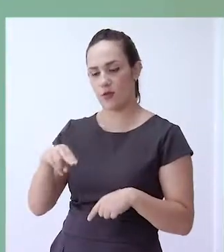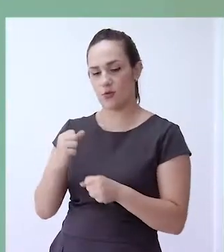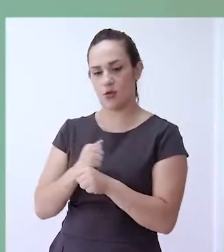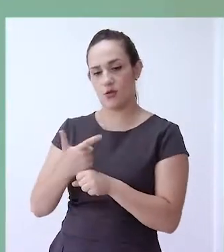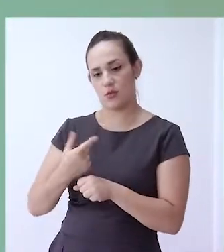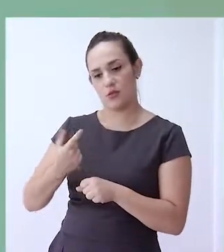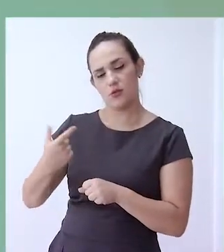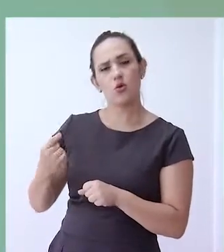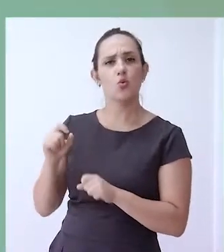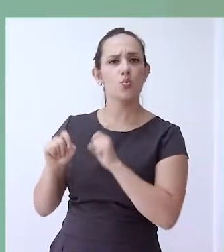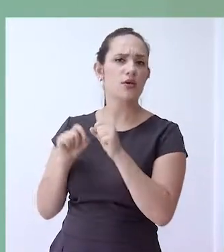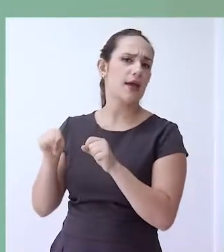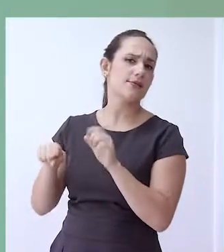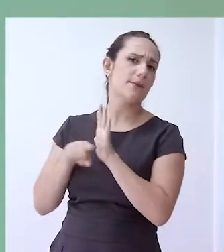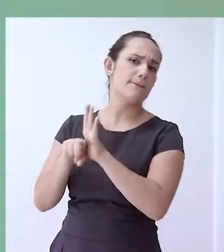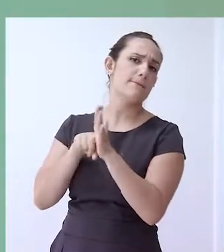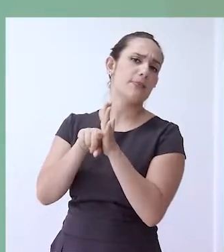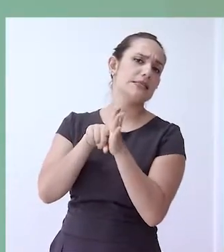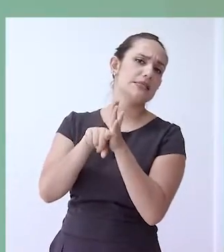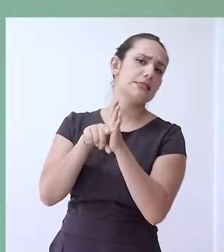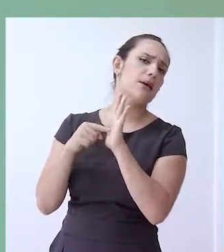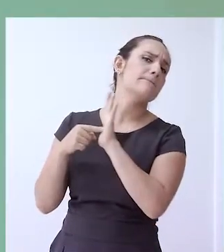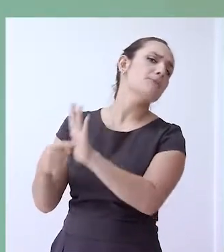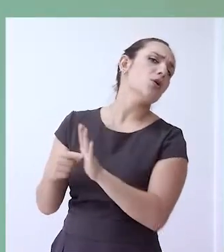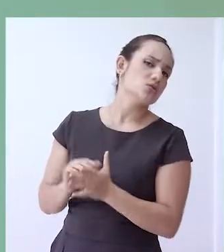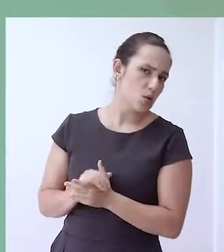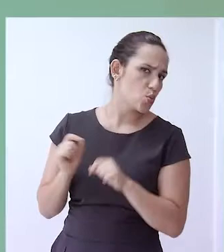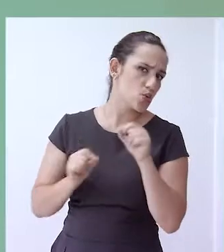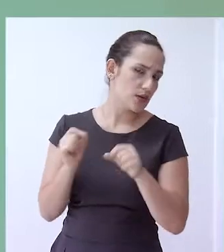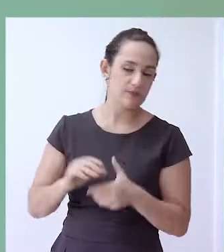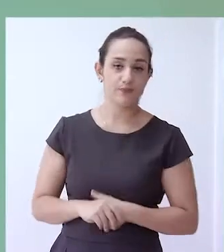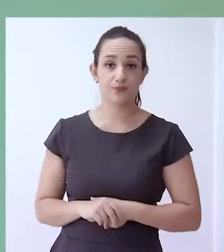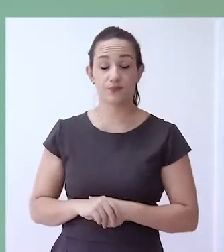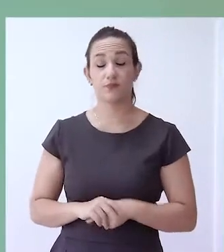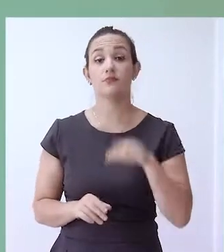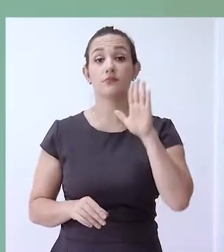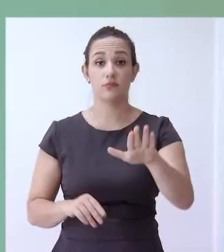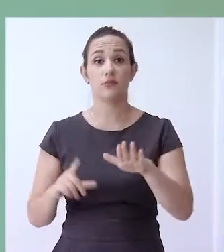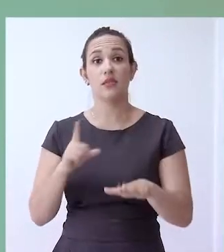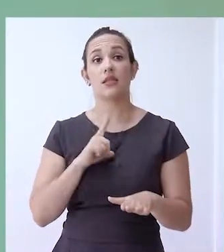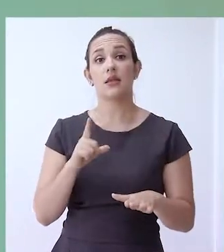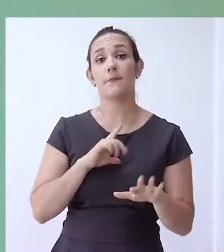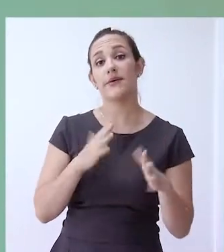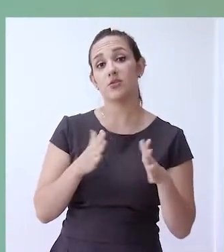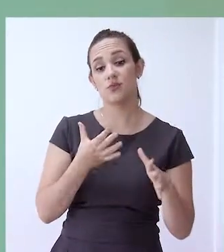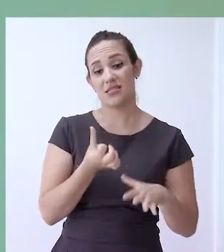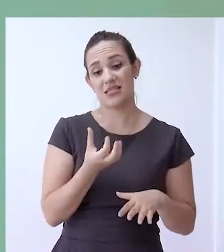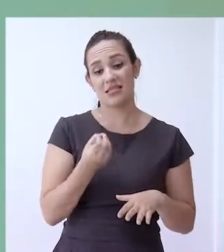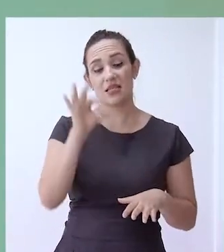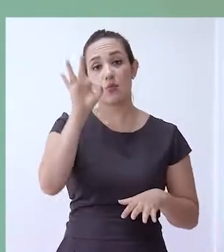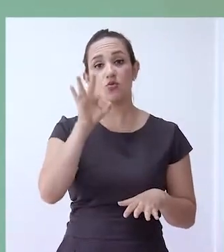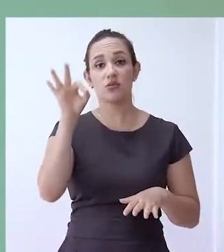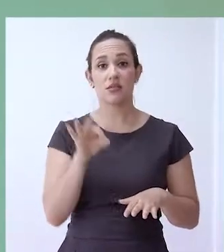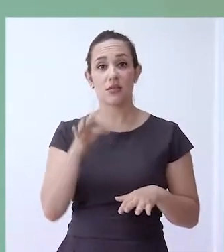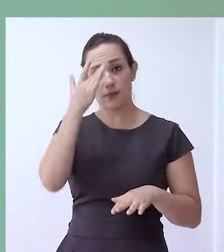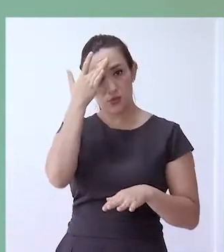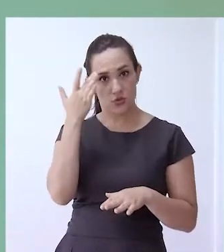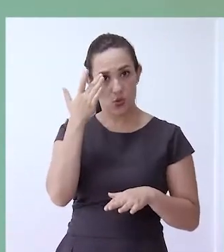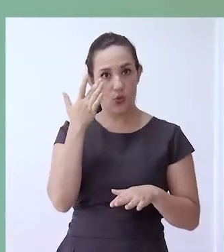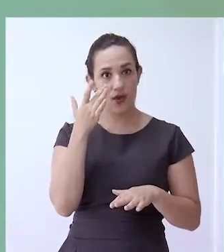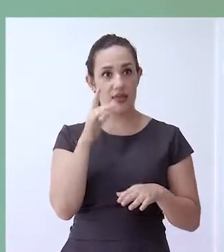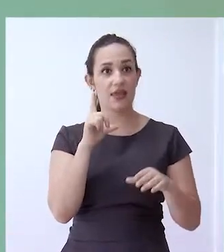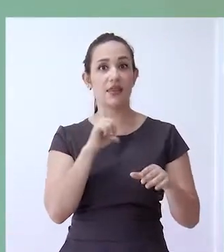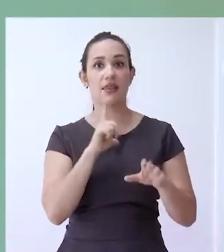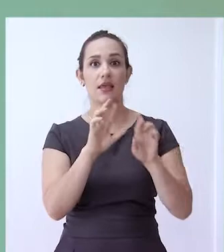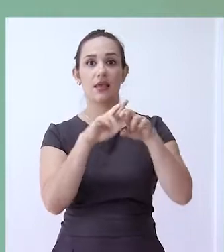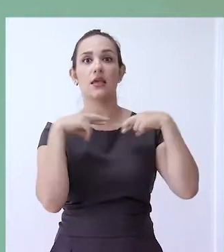2020. Ela demonstra que mais ou menos 60% das pessoas que são levadas à